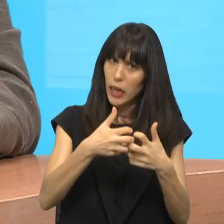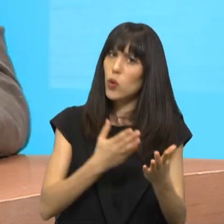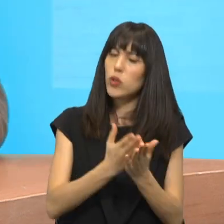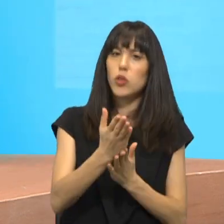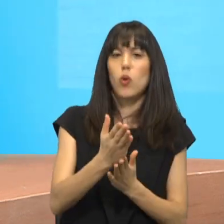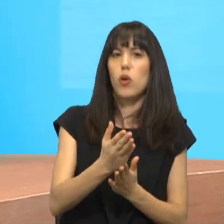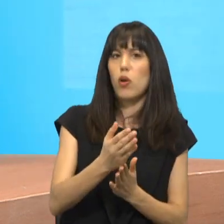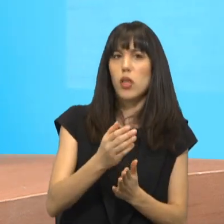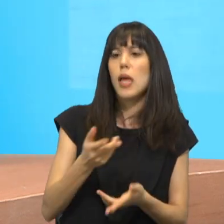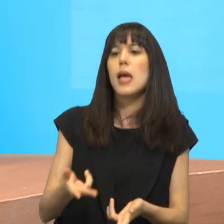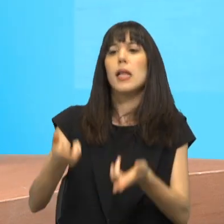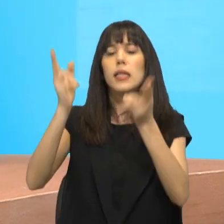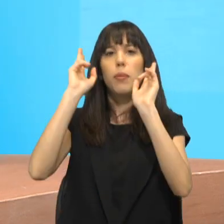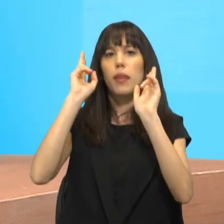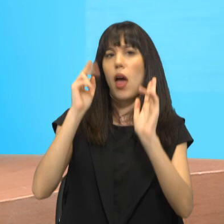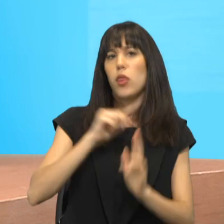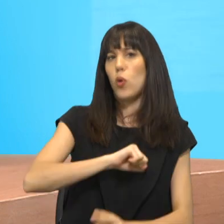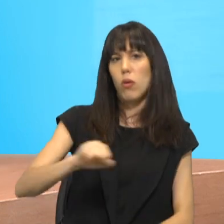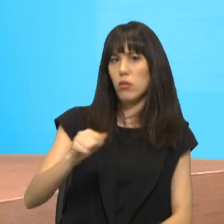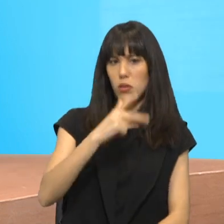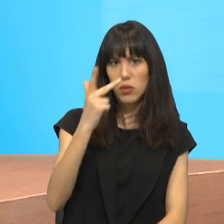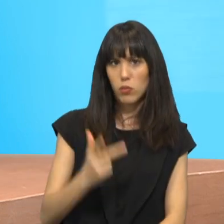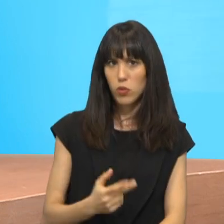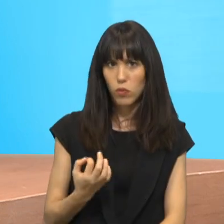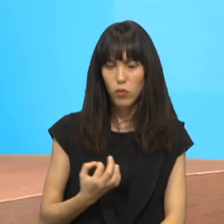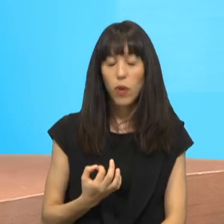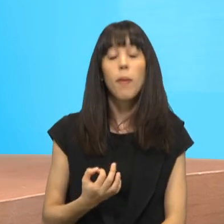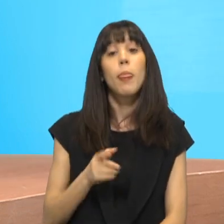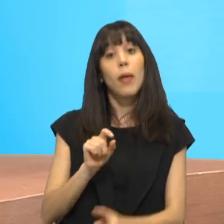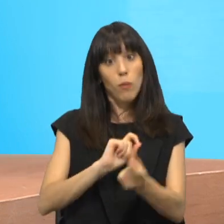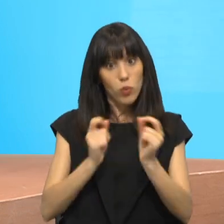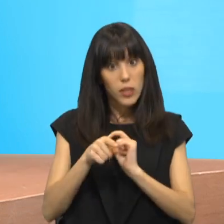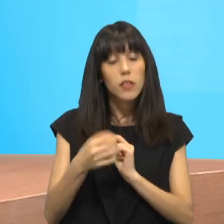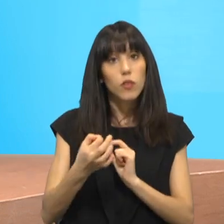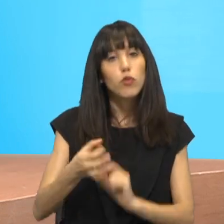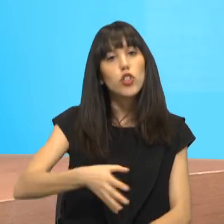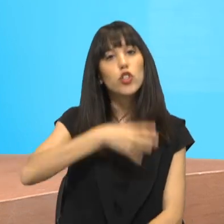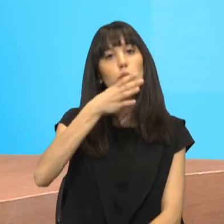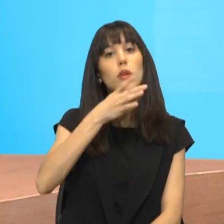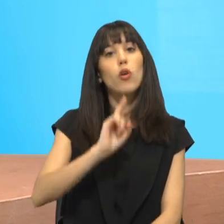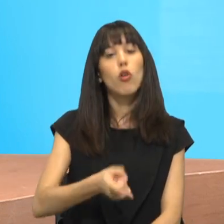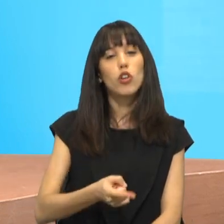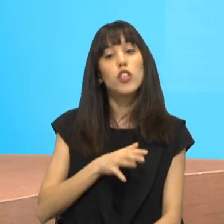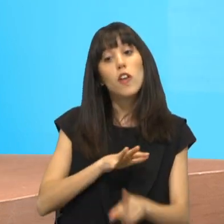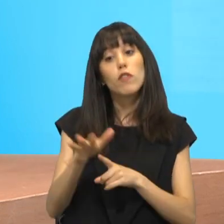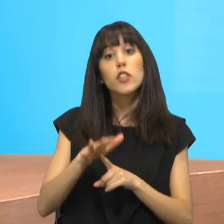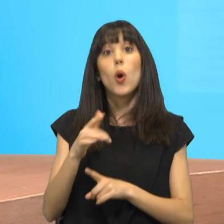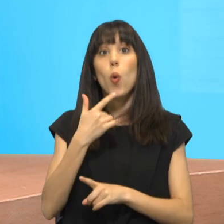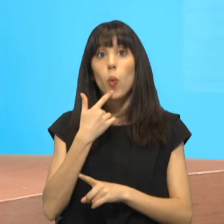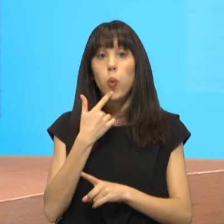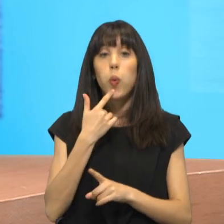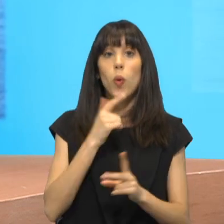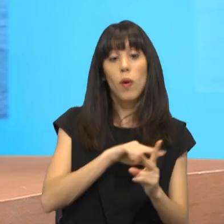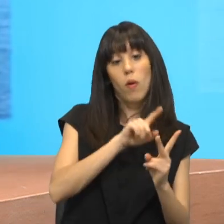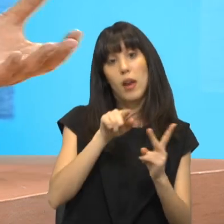proposta liberalizadora do ponto de vista político. Portanto, essa mudança explica que o impacto maior de uma vigília relativamente